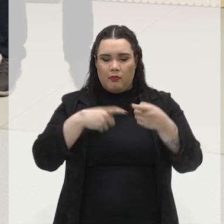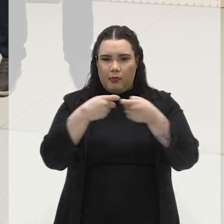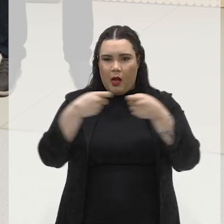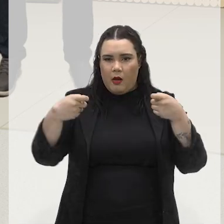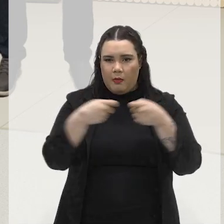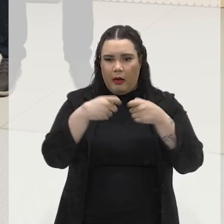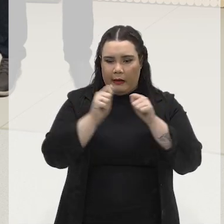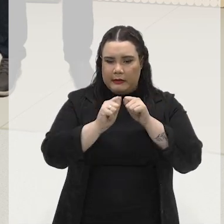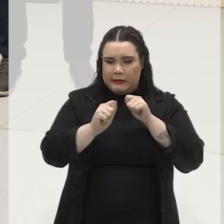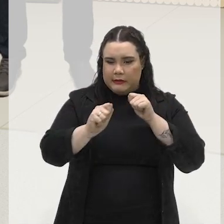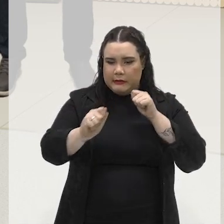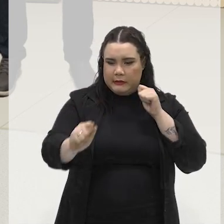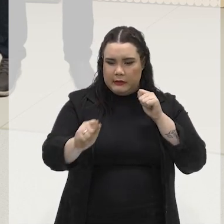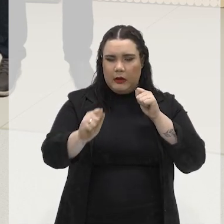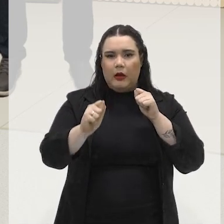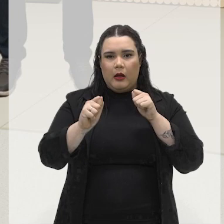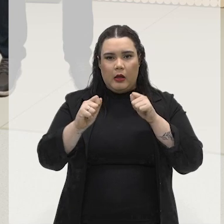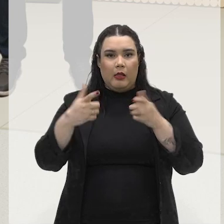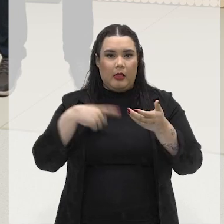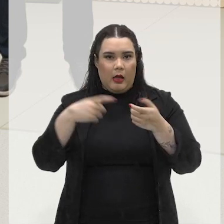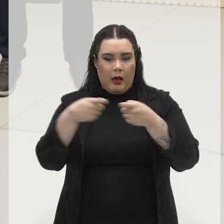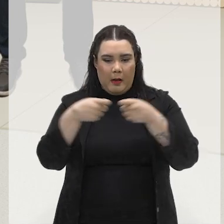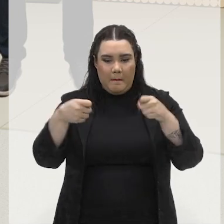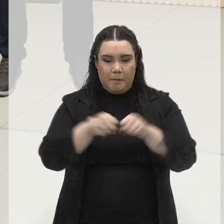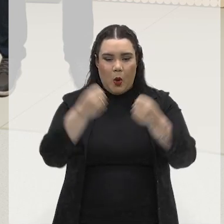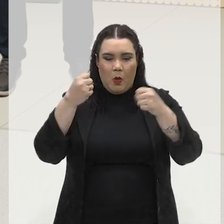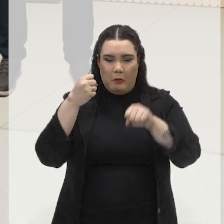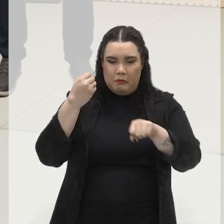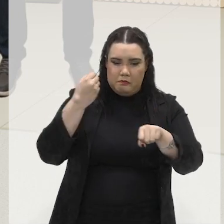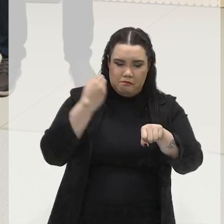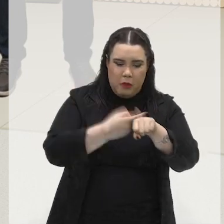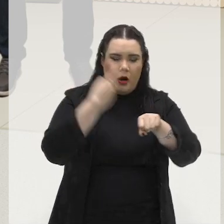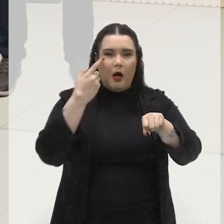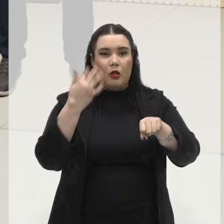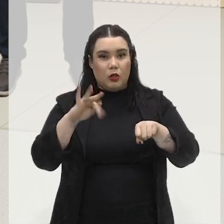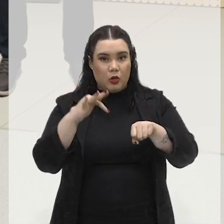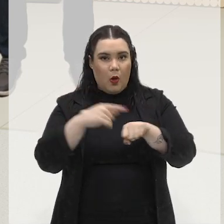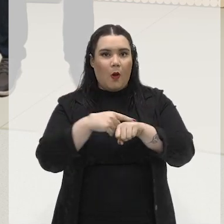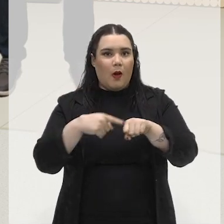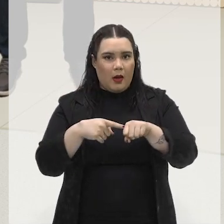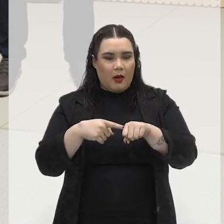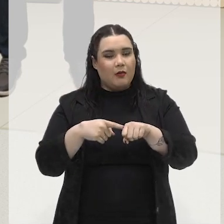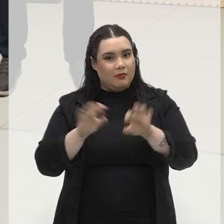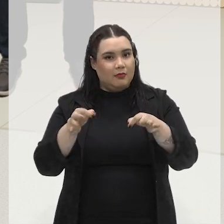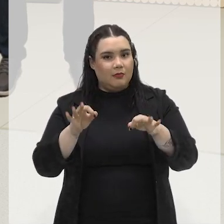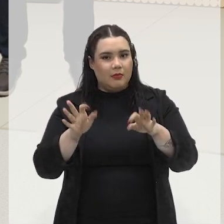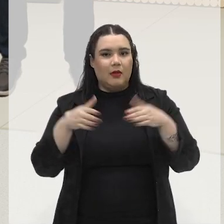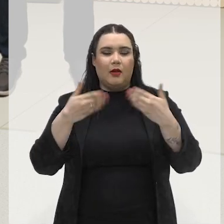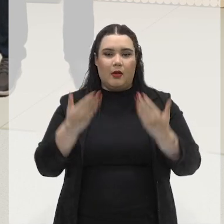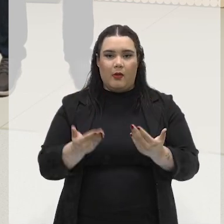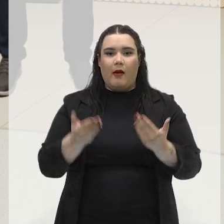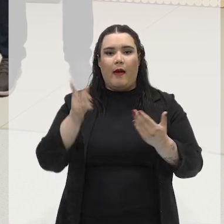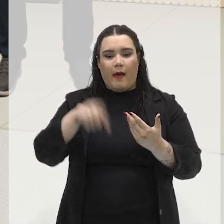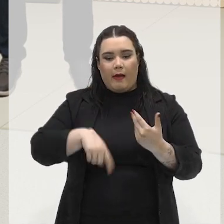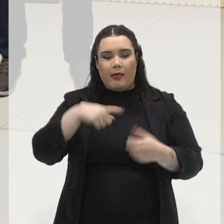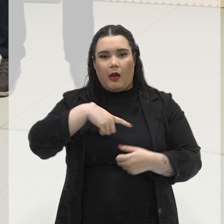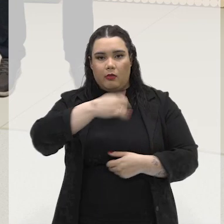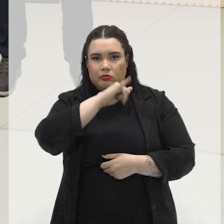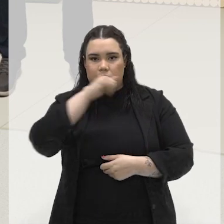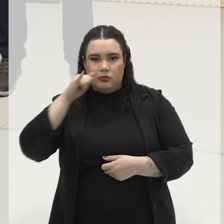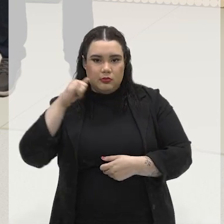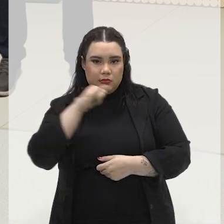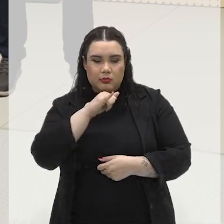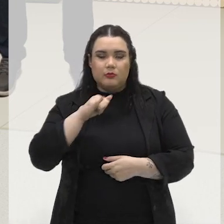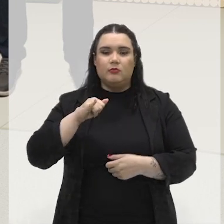quebrar, ele vai bater na tua mão e vai doer, não vai? Isso porque ele tem uma energia. A mesma coisa acontece